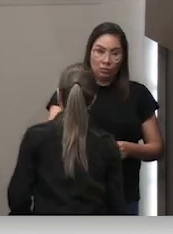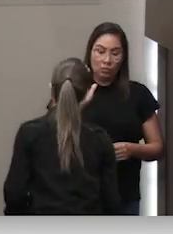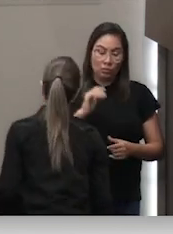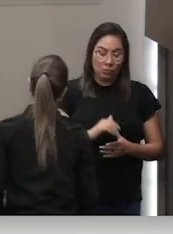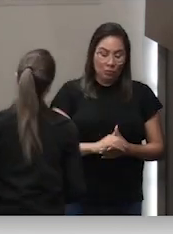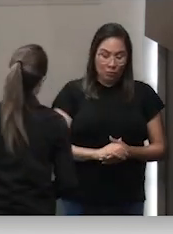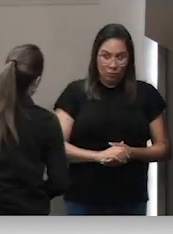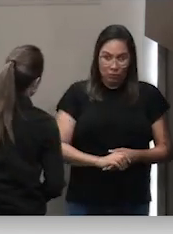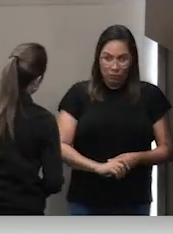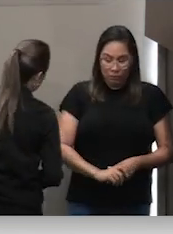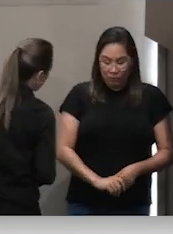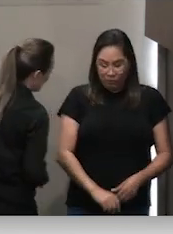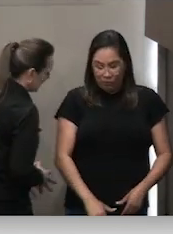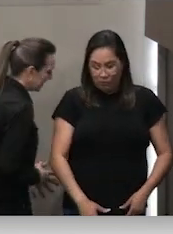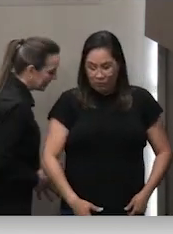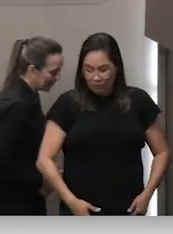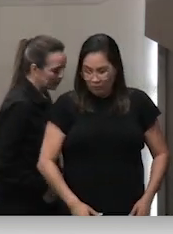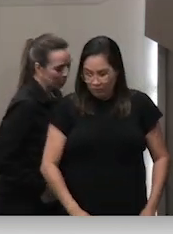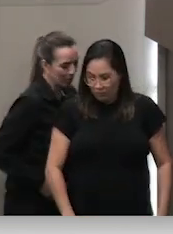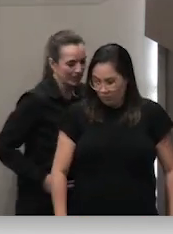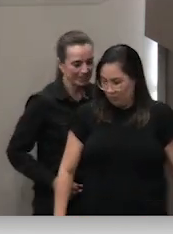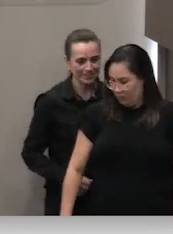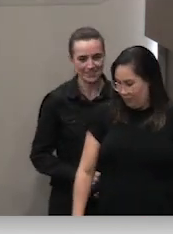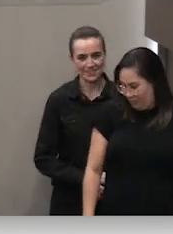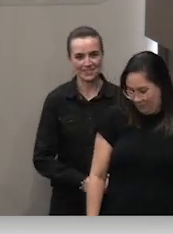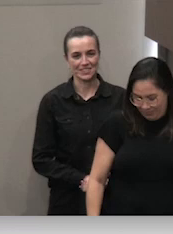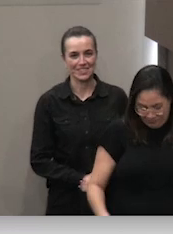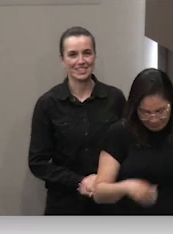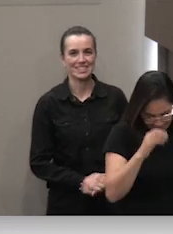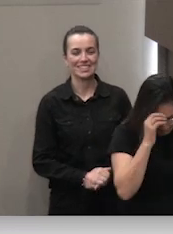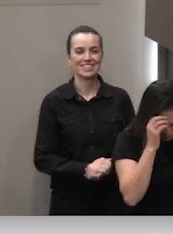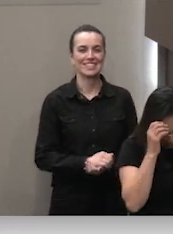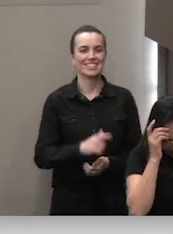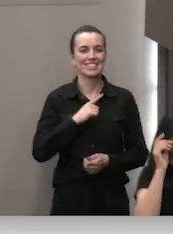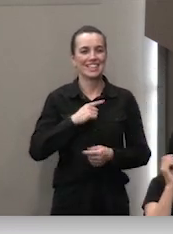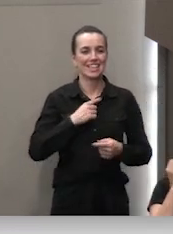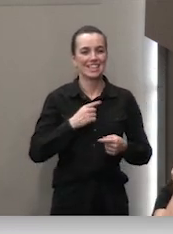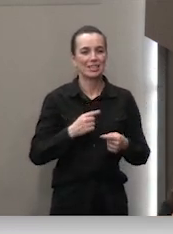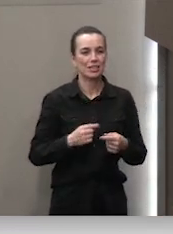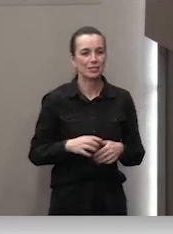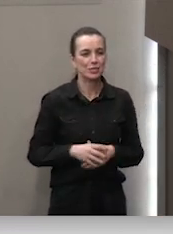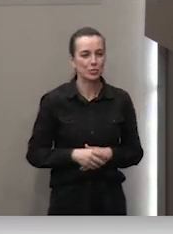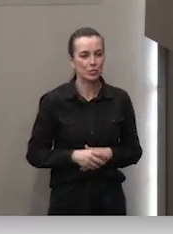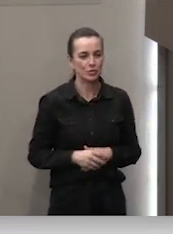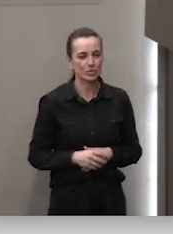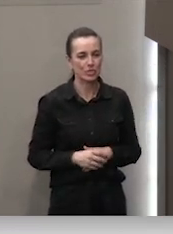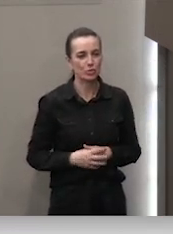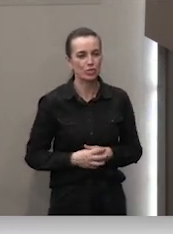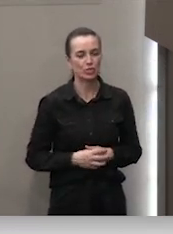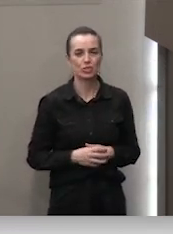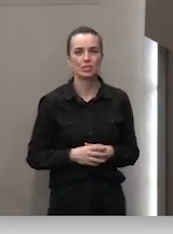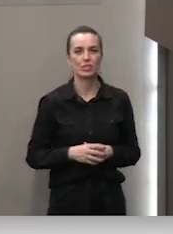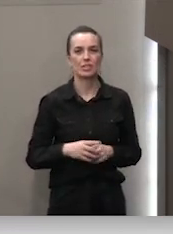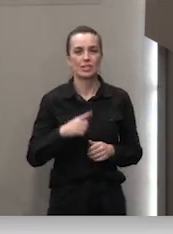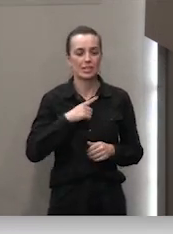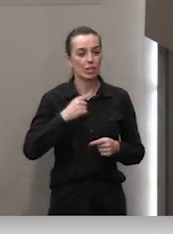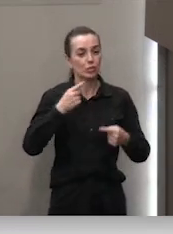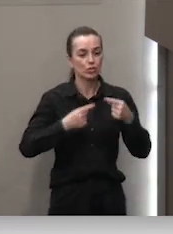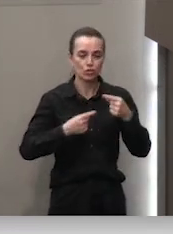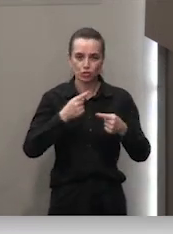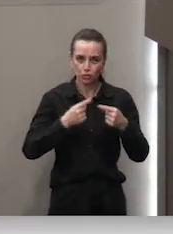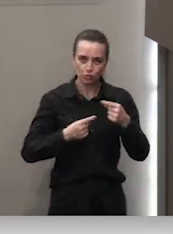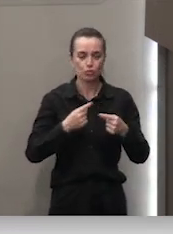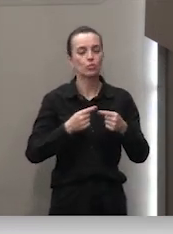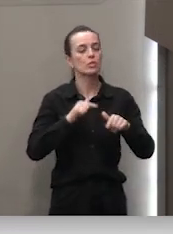terão o discurso e o trabalho e o respeito a todas